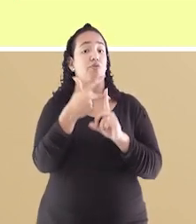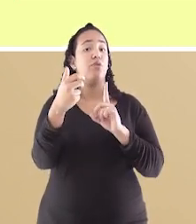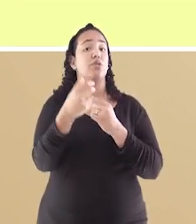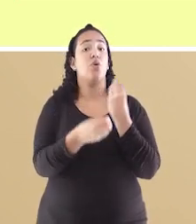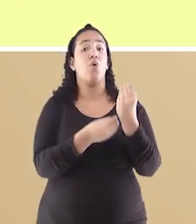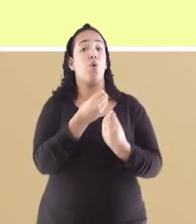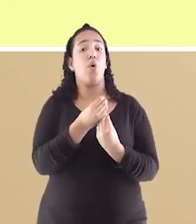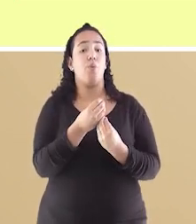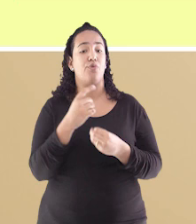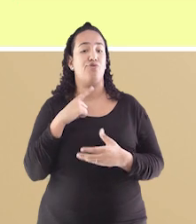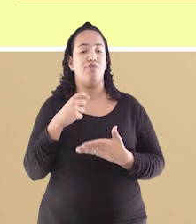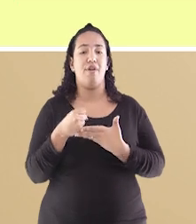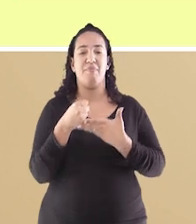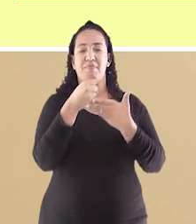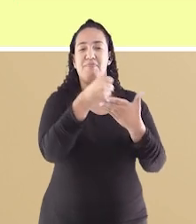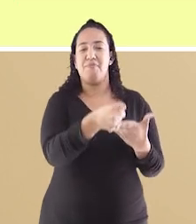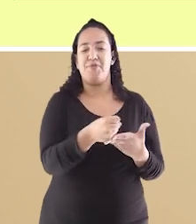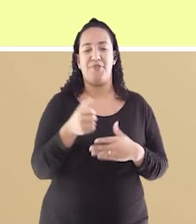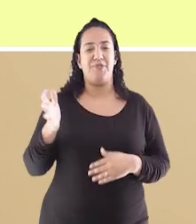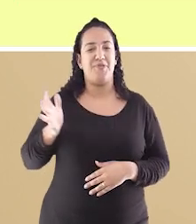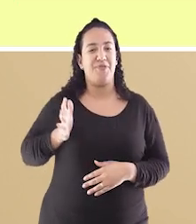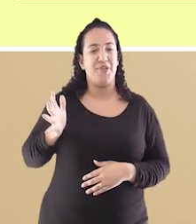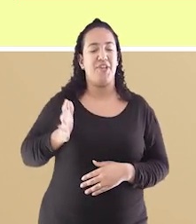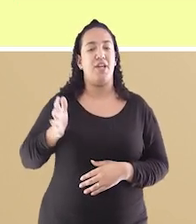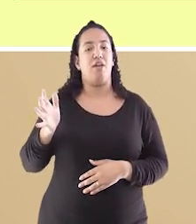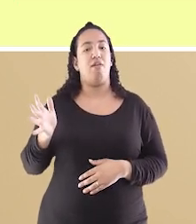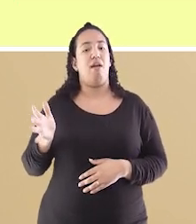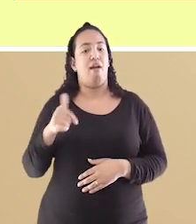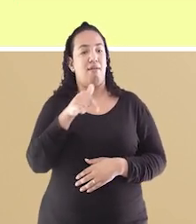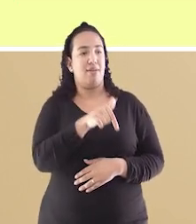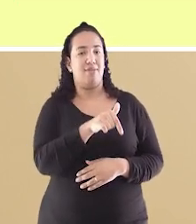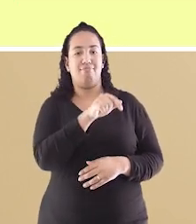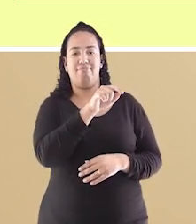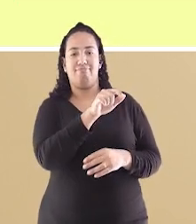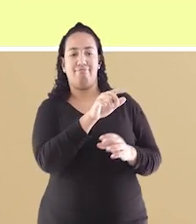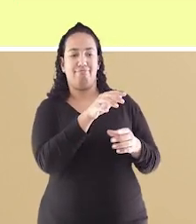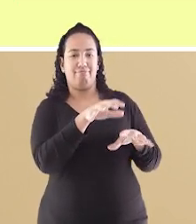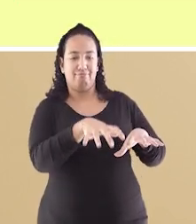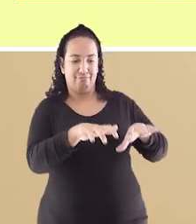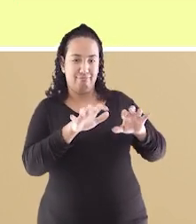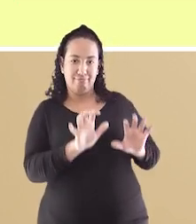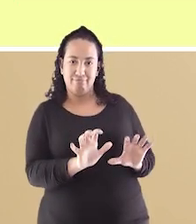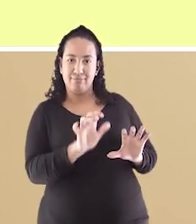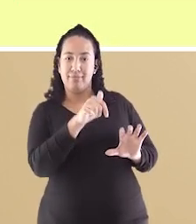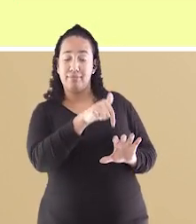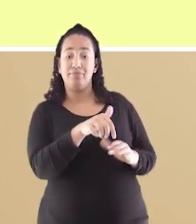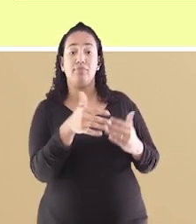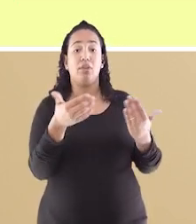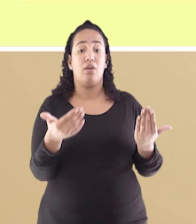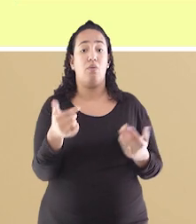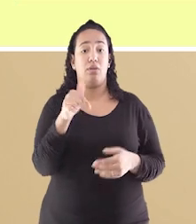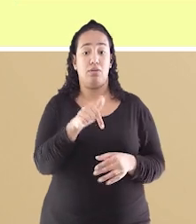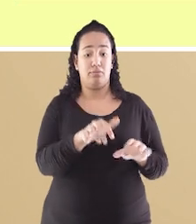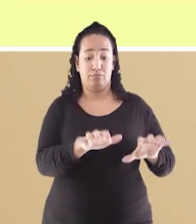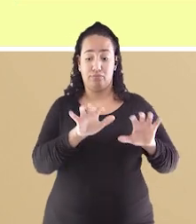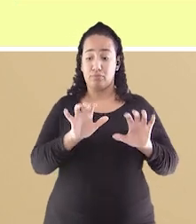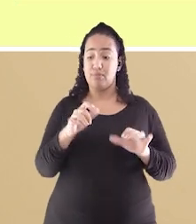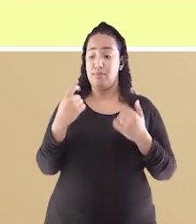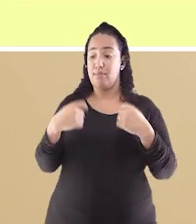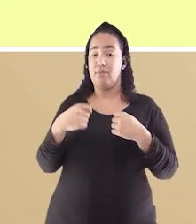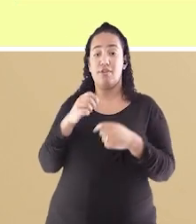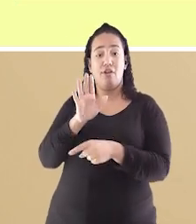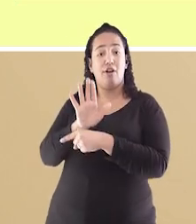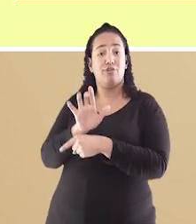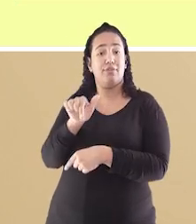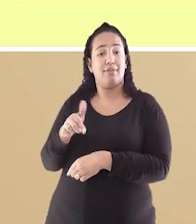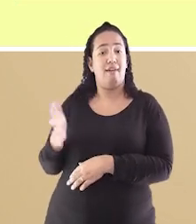monarca. Desde então, a monarquia devia um favor à nobreza. Isso fez com que essa camada social passasse a ter